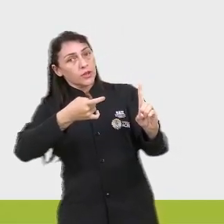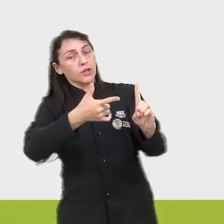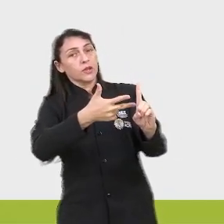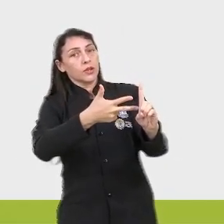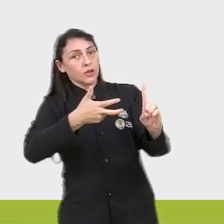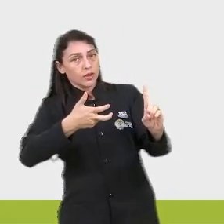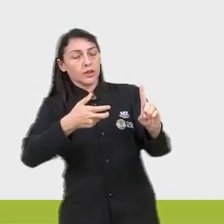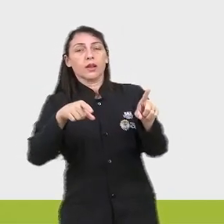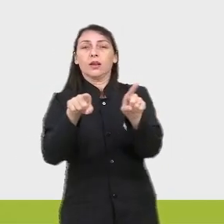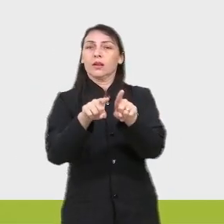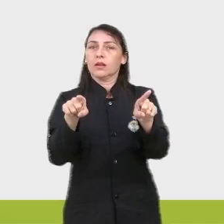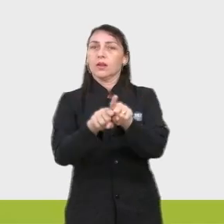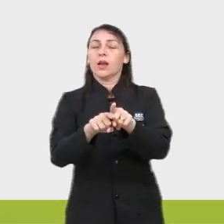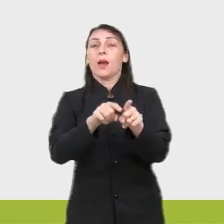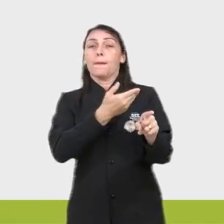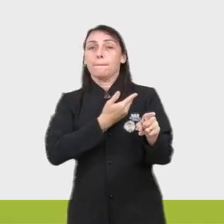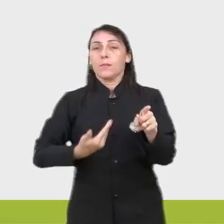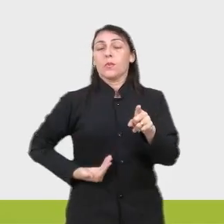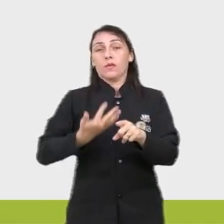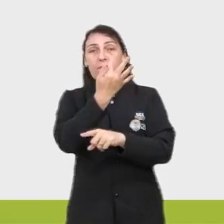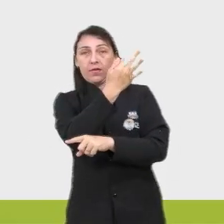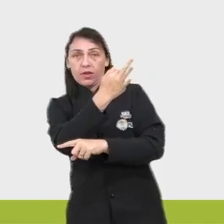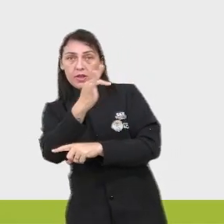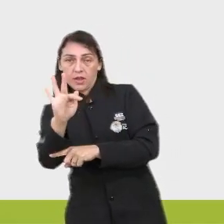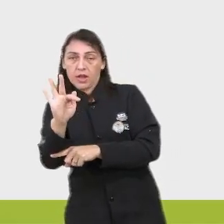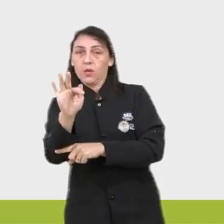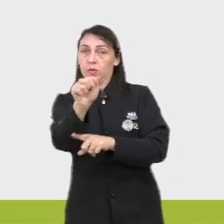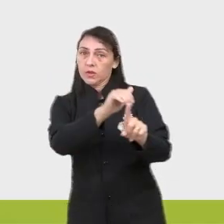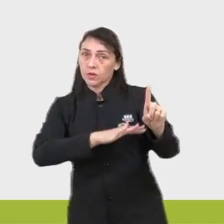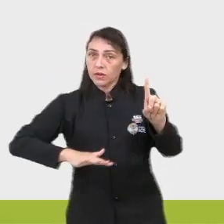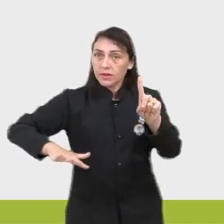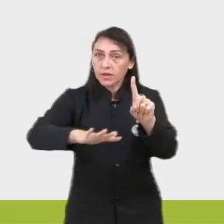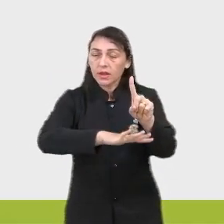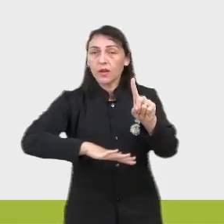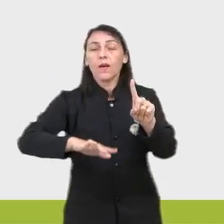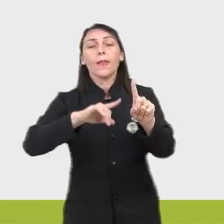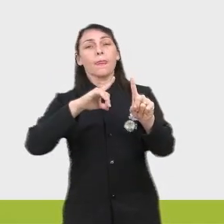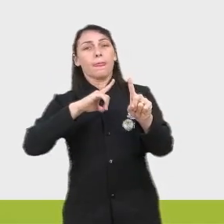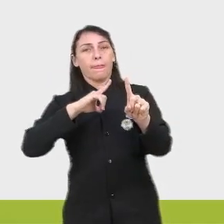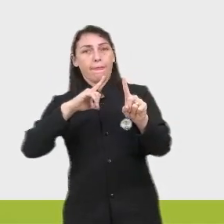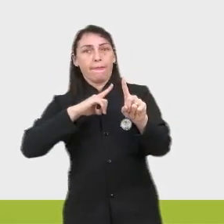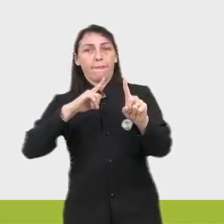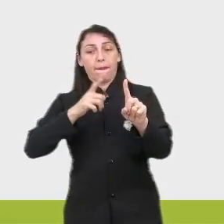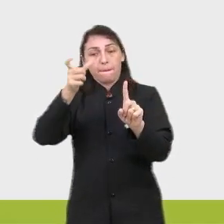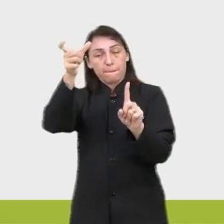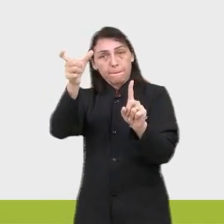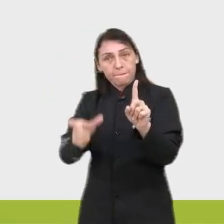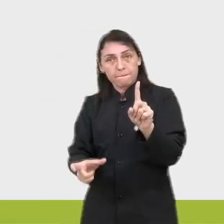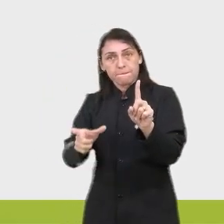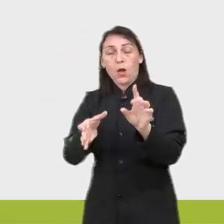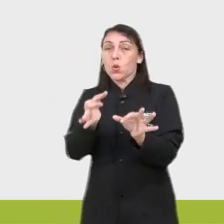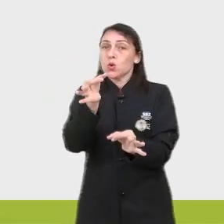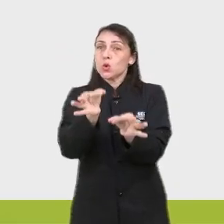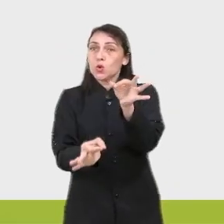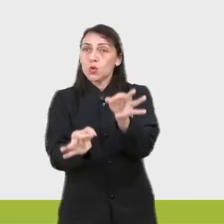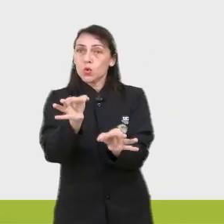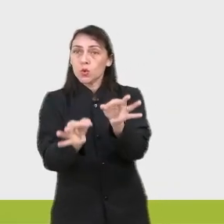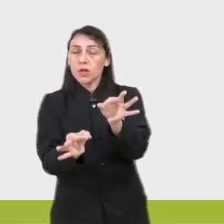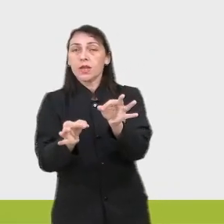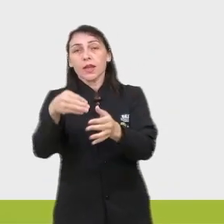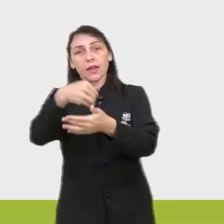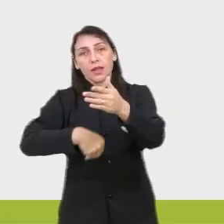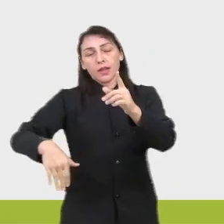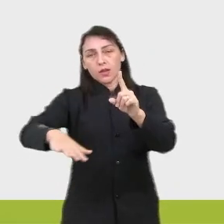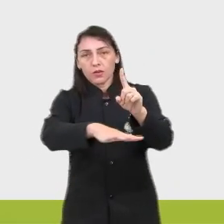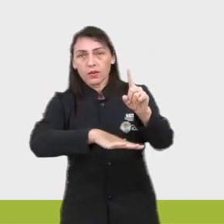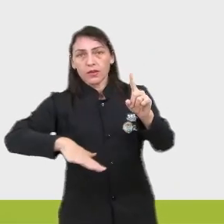da administração pública federal, do serviço público e social, né, que tem uma personalidade jurídica perante a